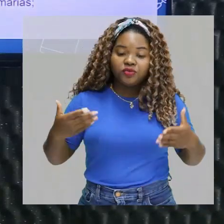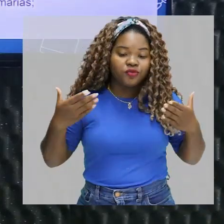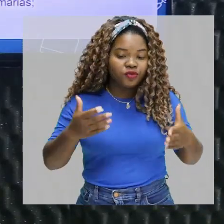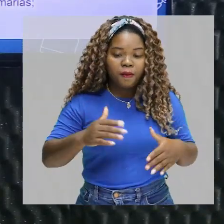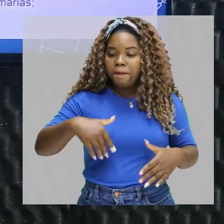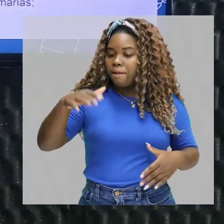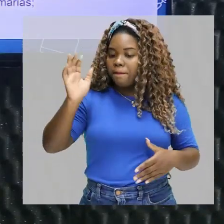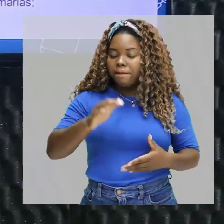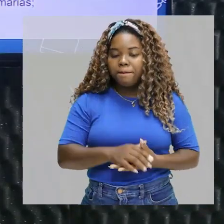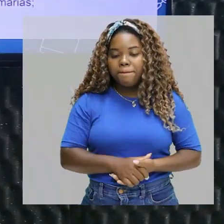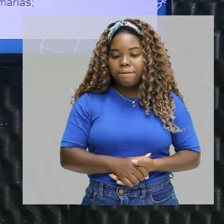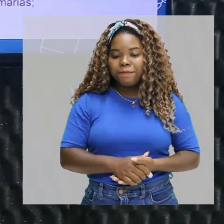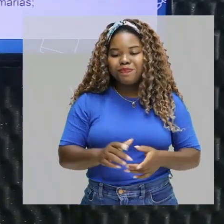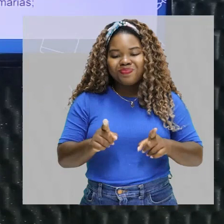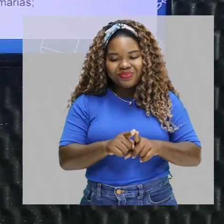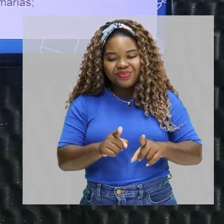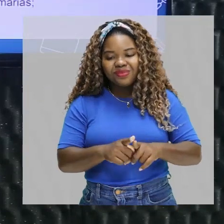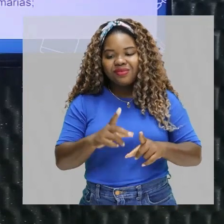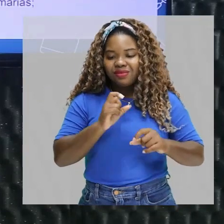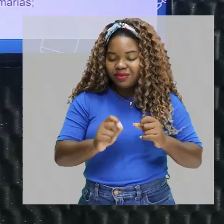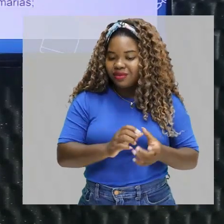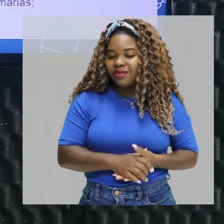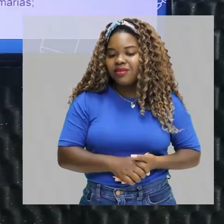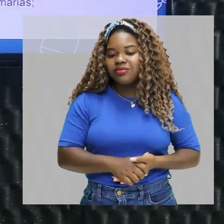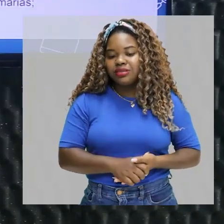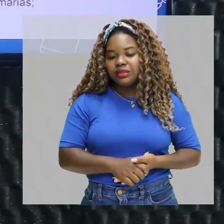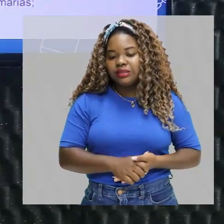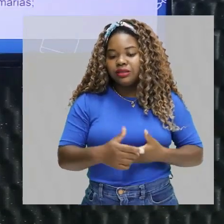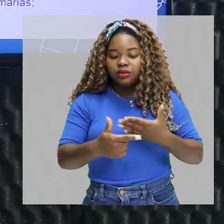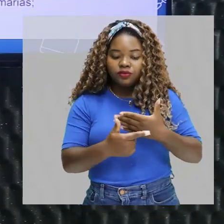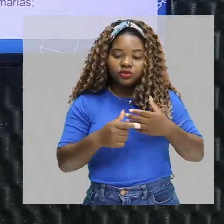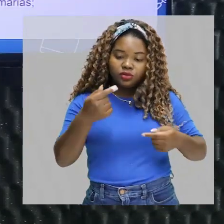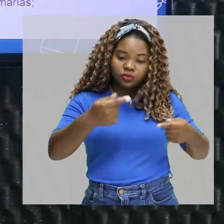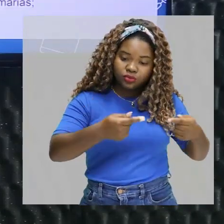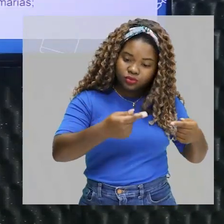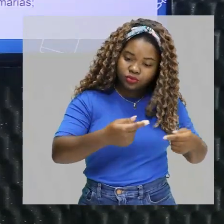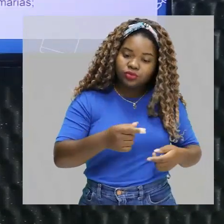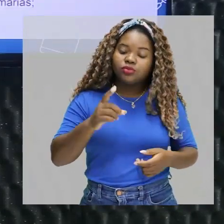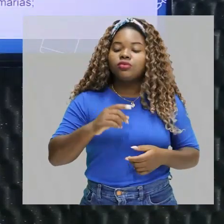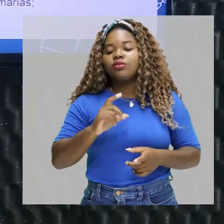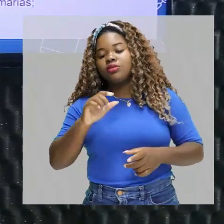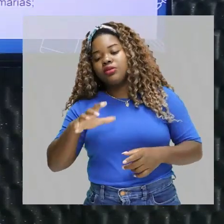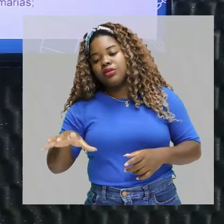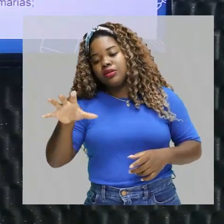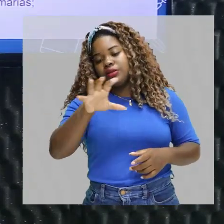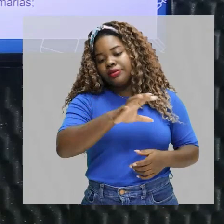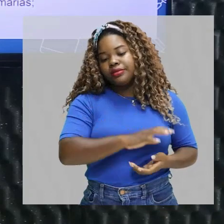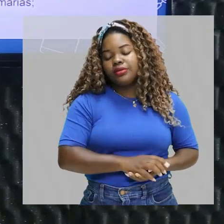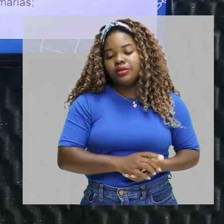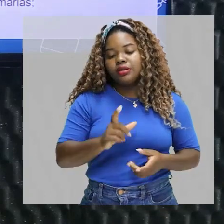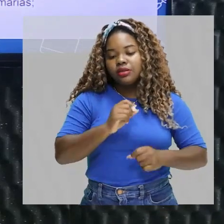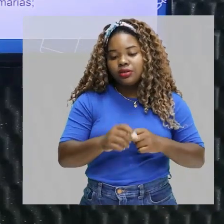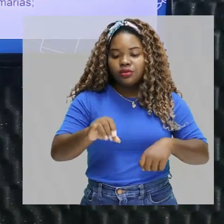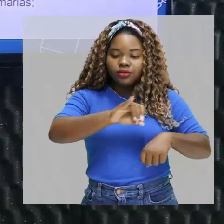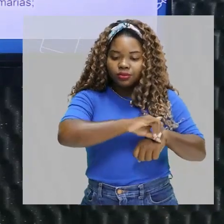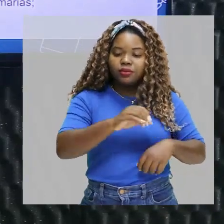desta nesta região e claro nós temos ali também o papel político né importante dessa região já que aonde situa-se né a